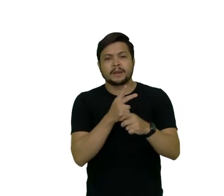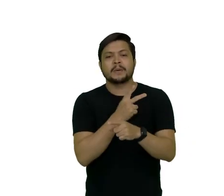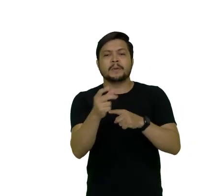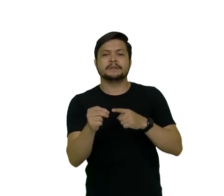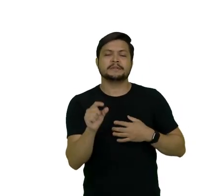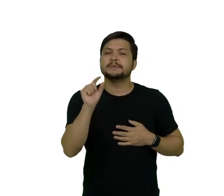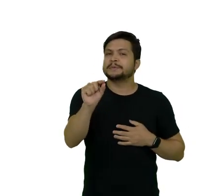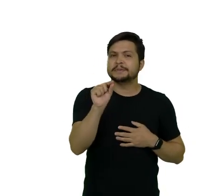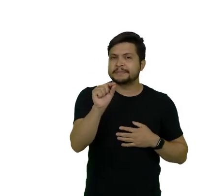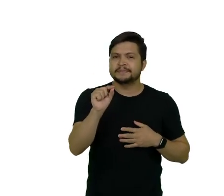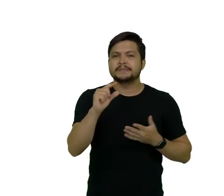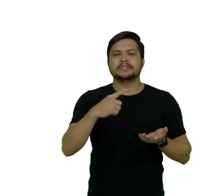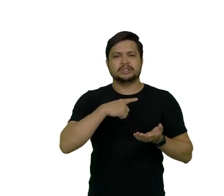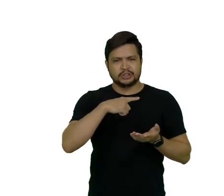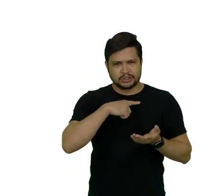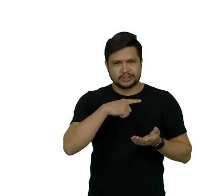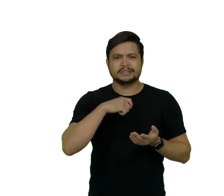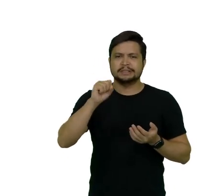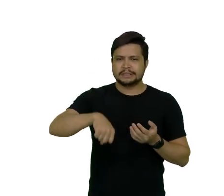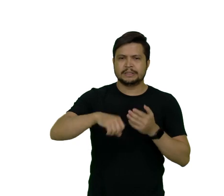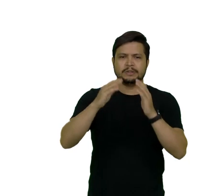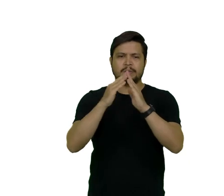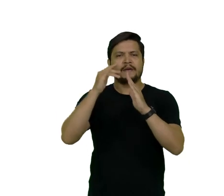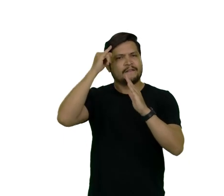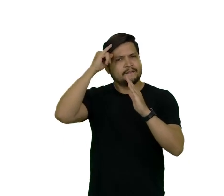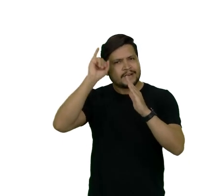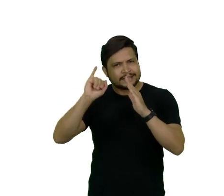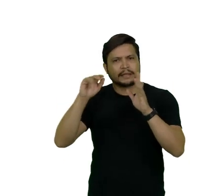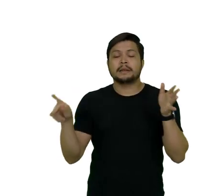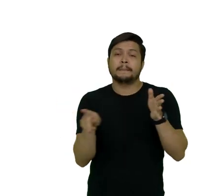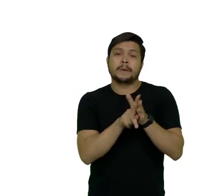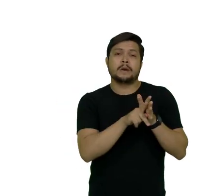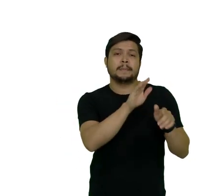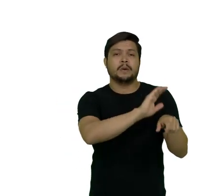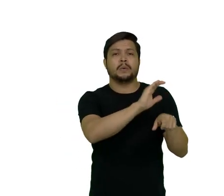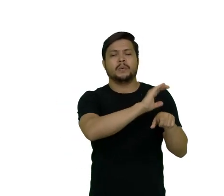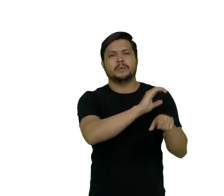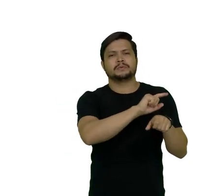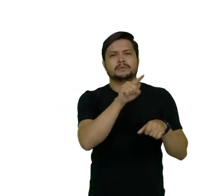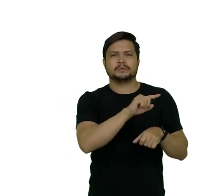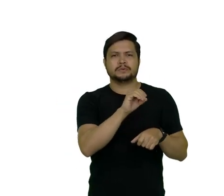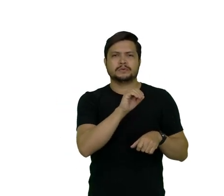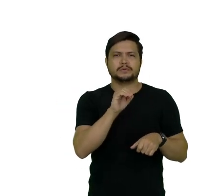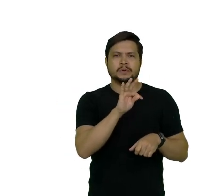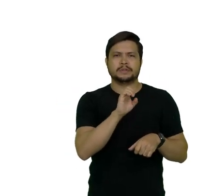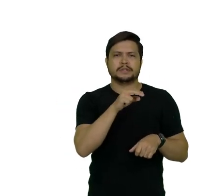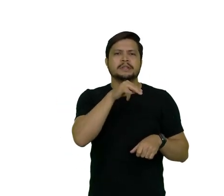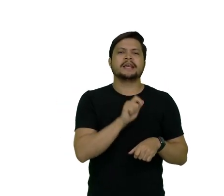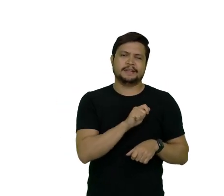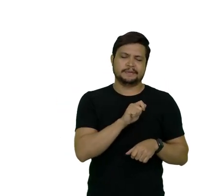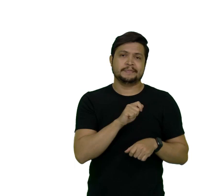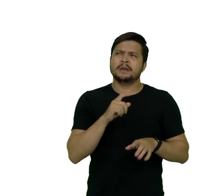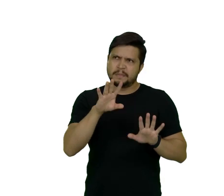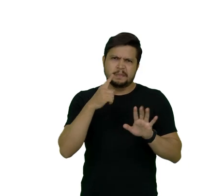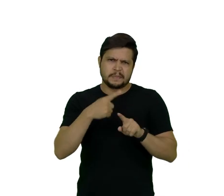conquista que eu listei aqui como muito importante, existia uma fazenda da zootecnia. Porque assim, a gente só tinha aula, lá naquele